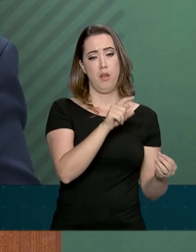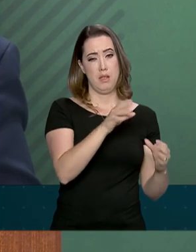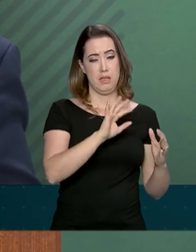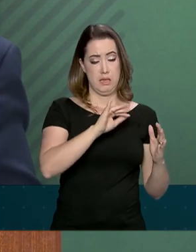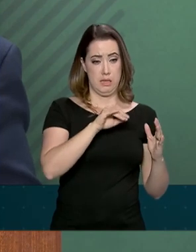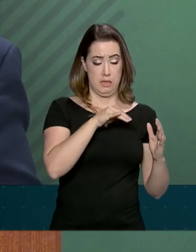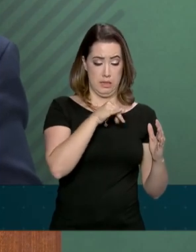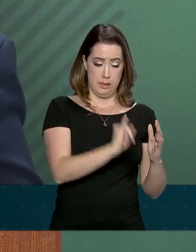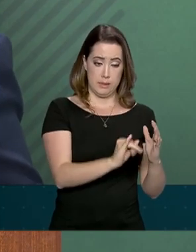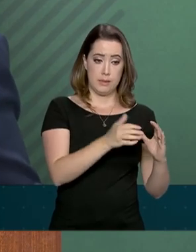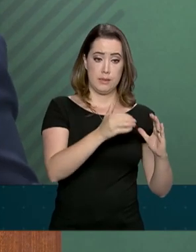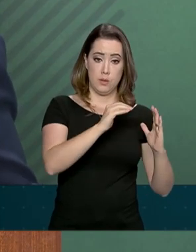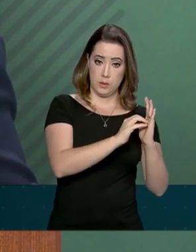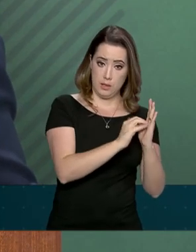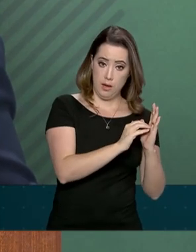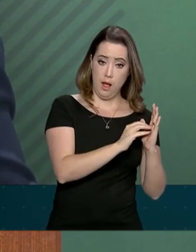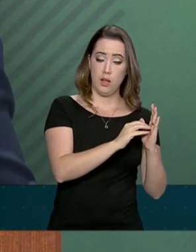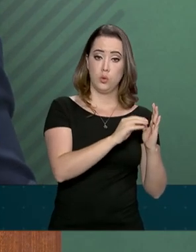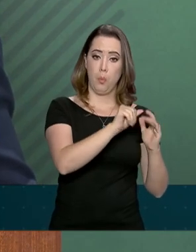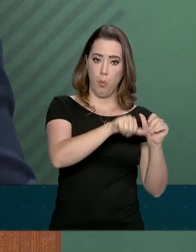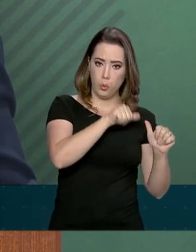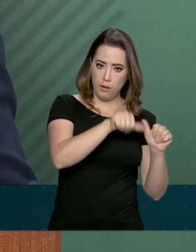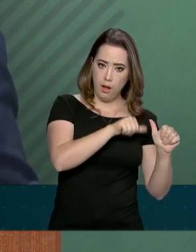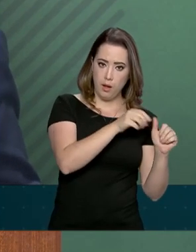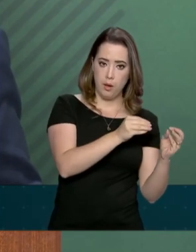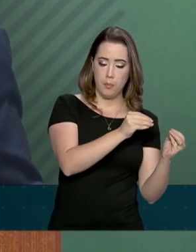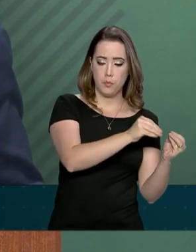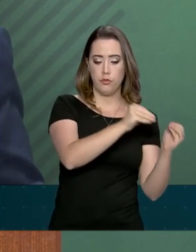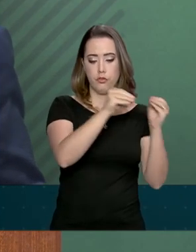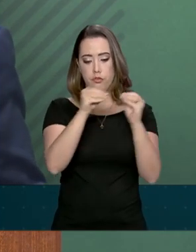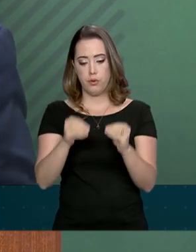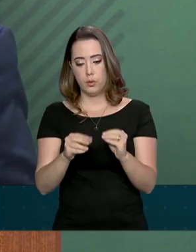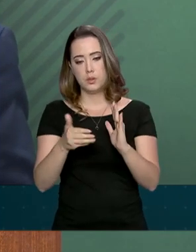câmara e quem sofrerá será nossa sociedade